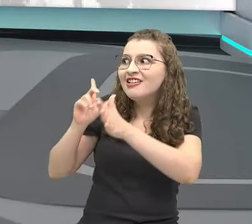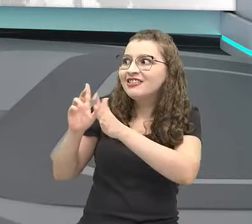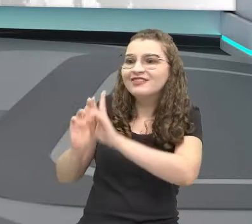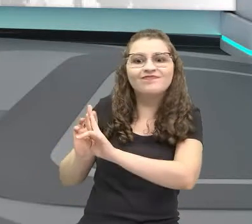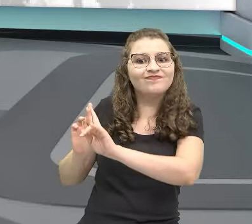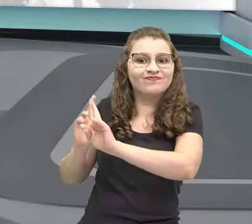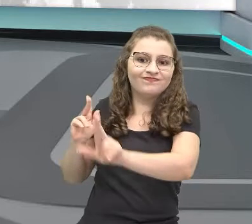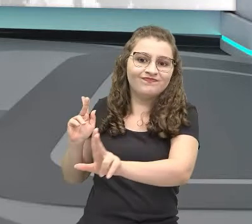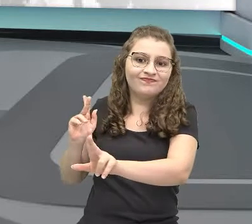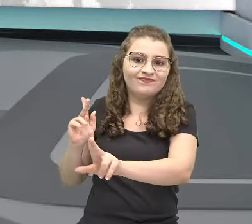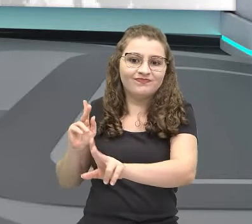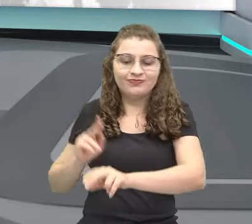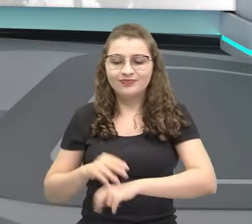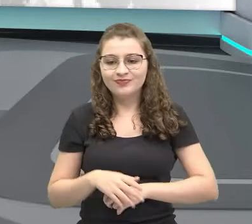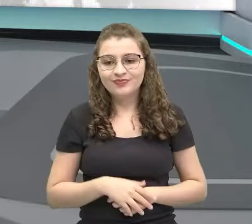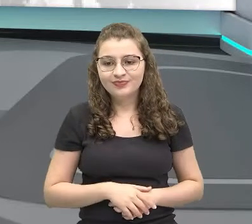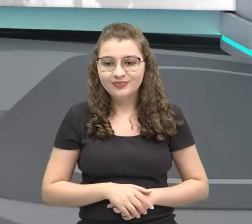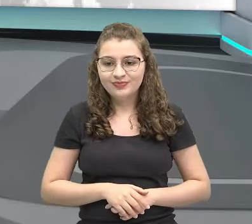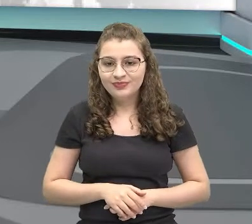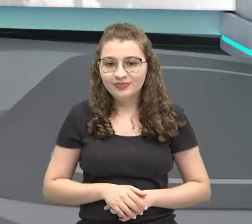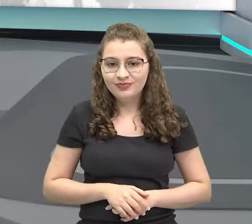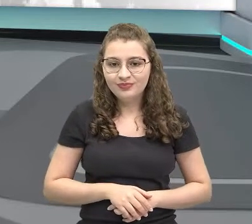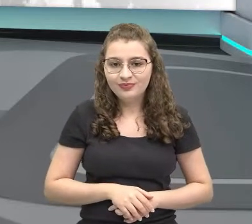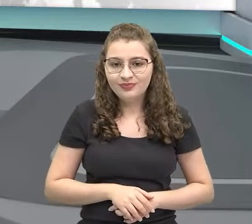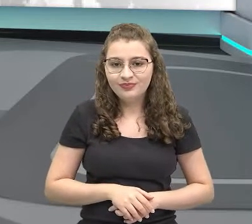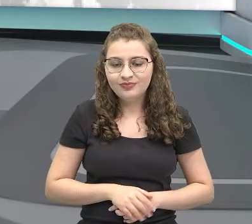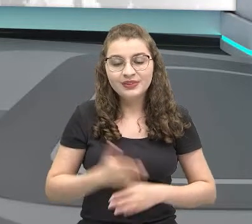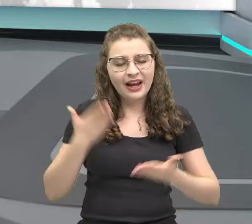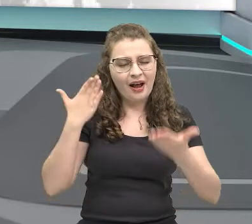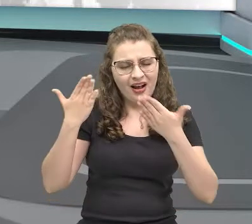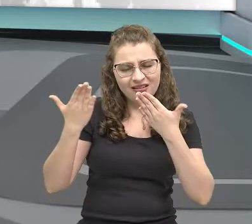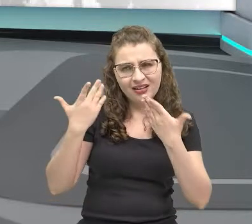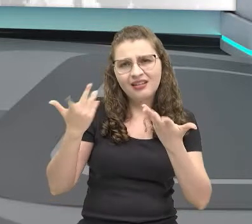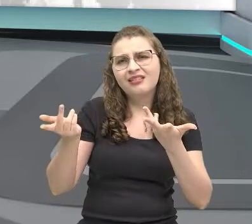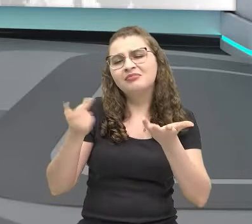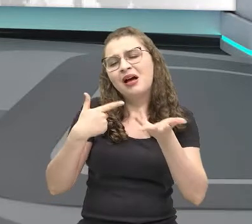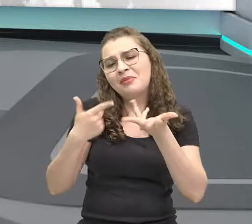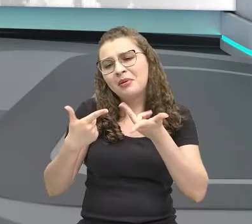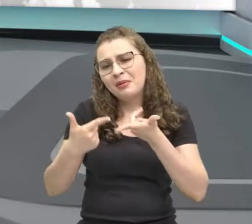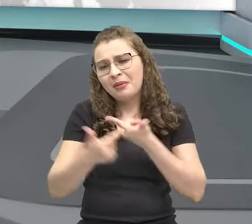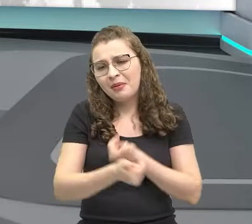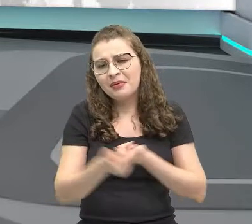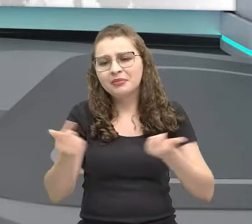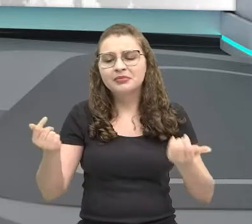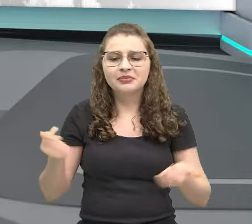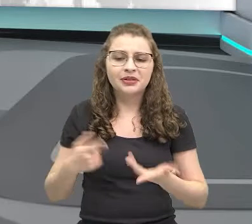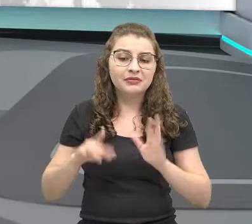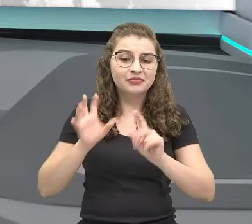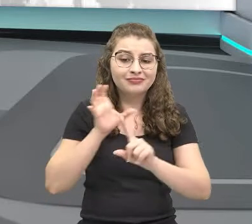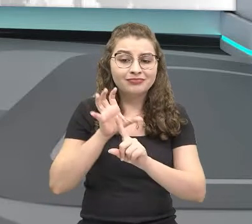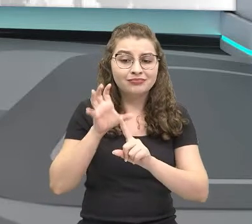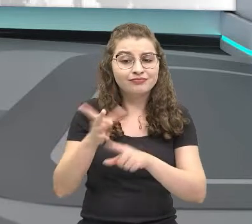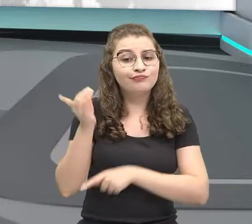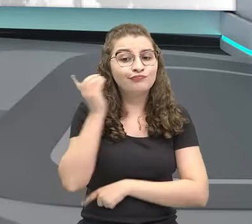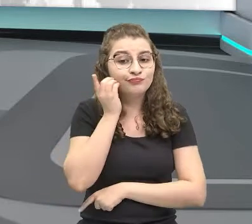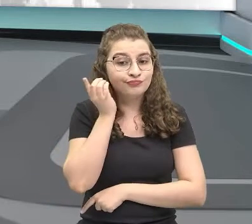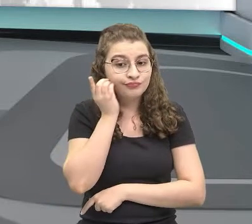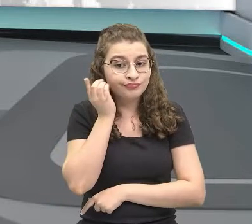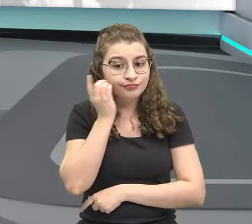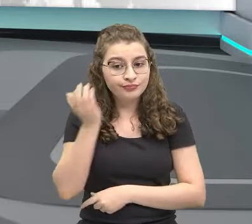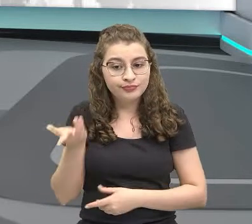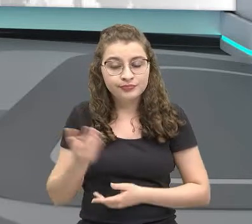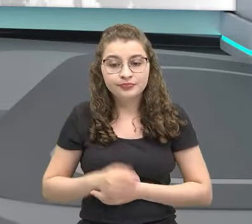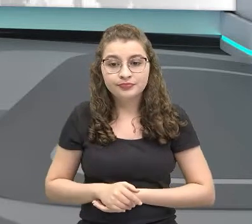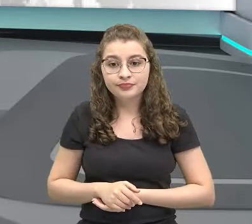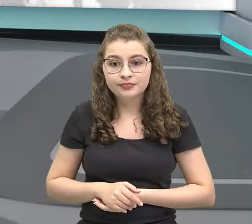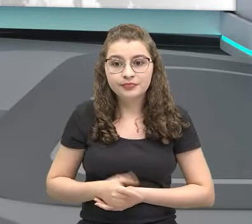pensava antes, né? Tem todos os aspectos psicológicos e tudo mais que influenciam no dia de hoje. A mesma